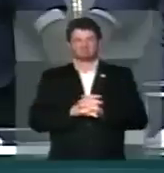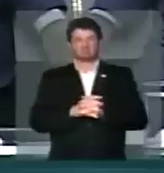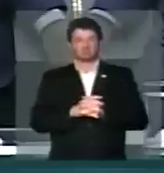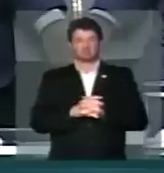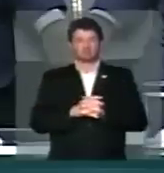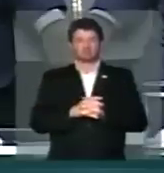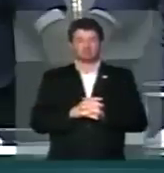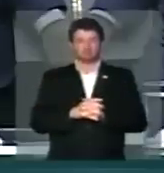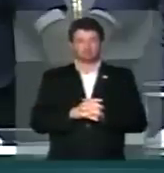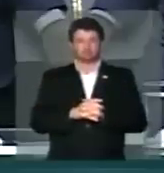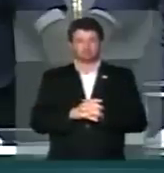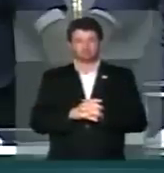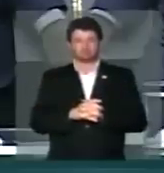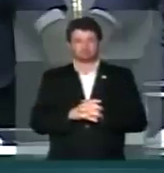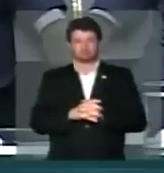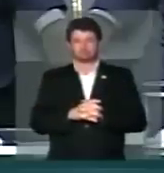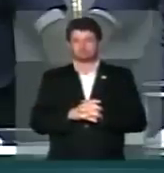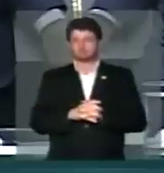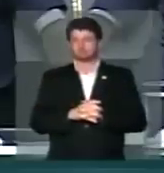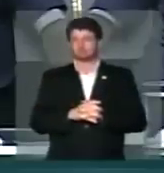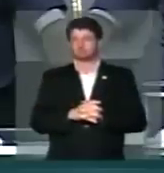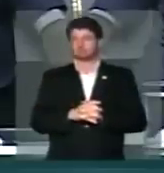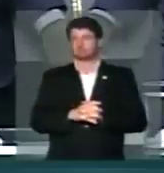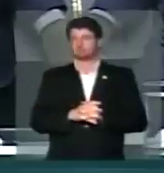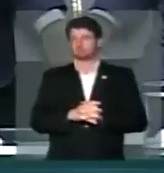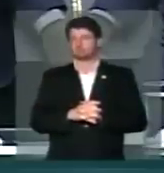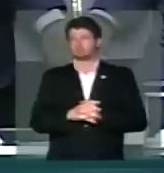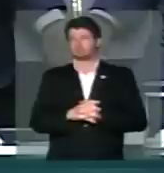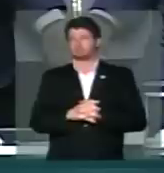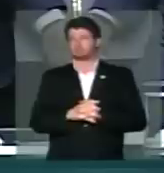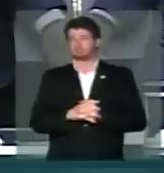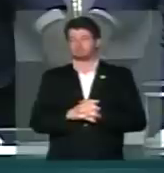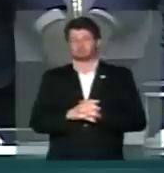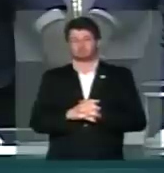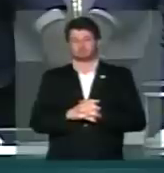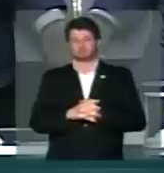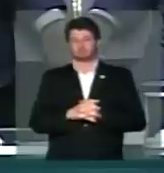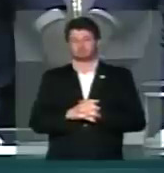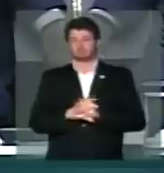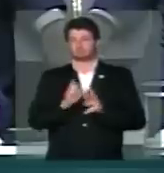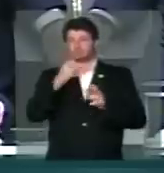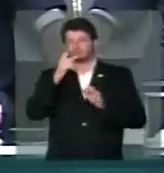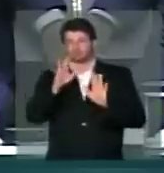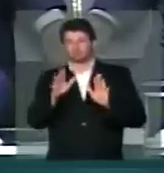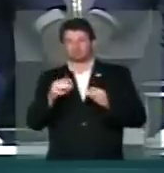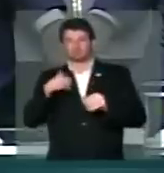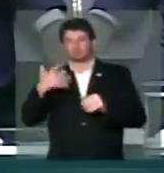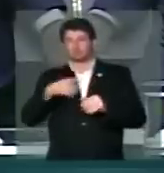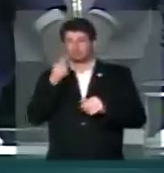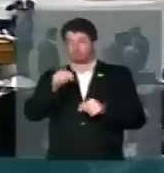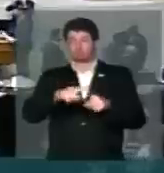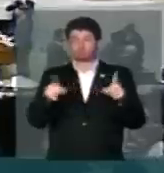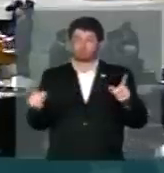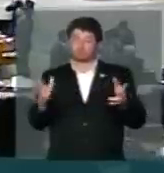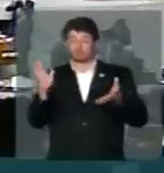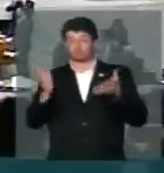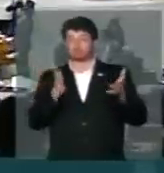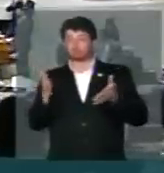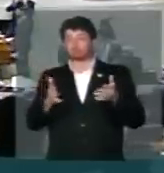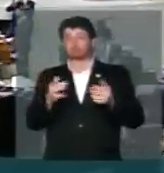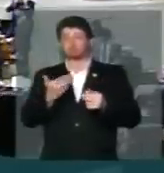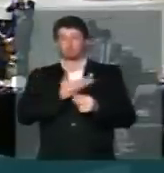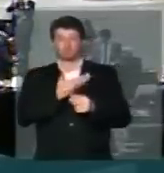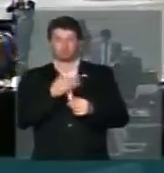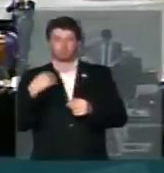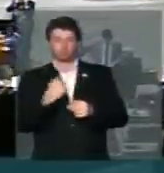presidente. Senhor presidente, deputado Fernando Silva. Senhor presidente, deputado Fernando Silva. Para dar uma palavra a respeito, eu não queria tocar no assunto, mas já que um